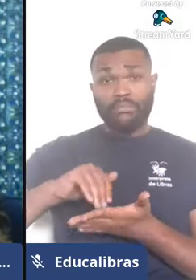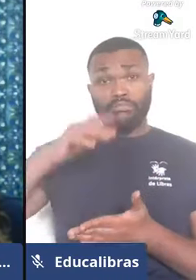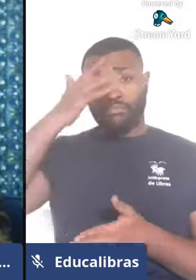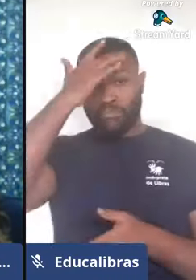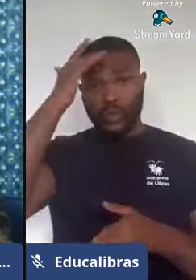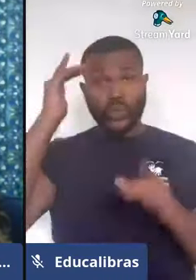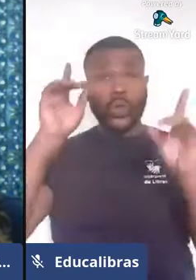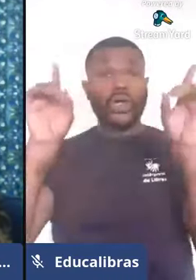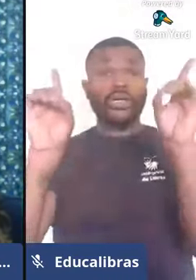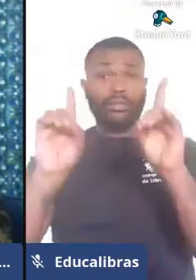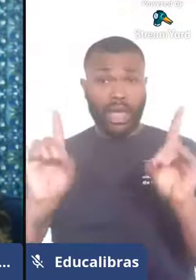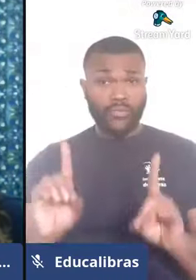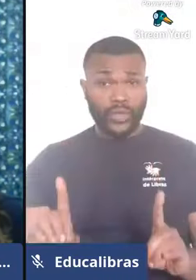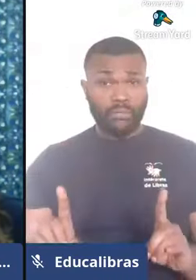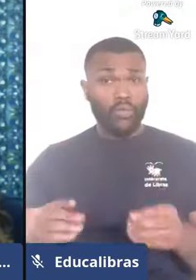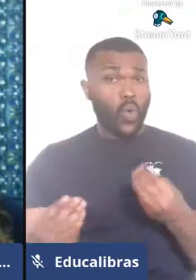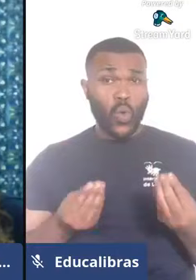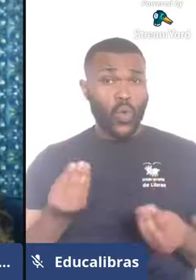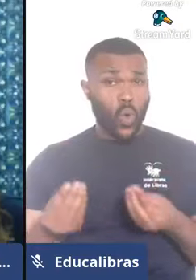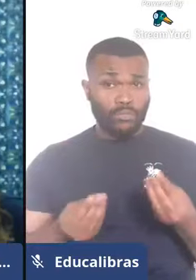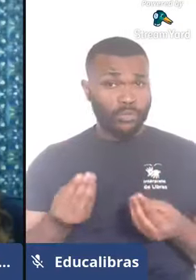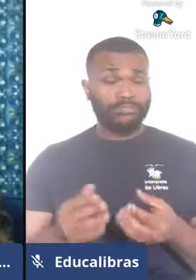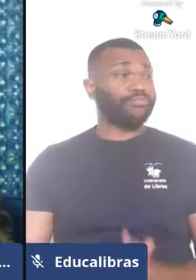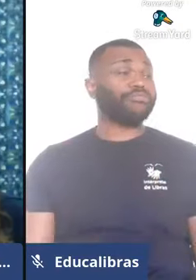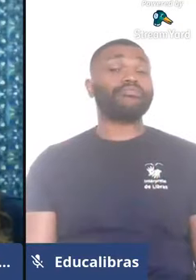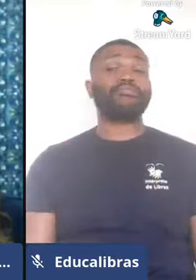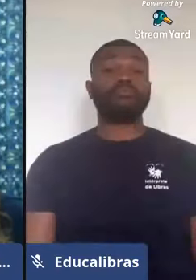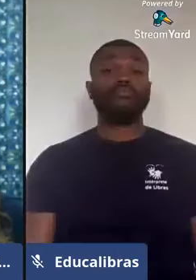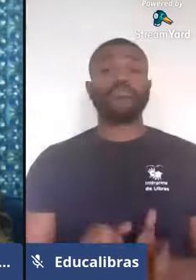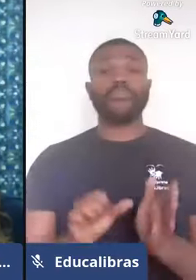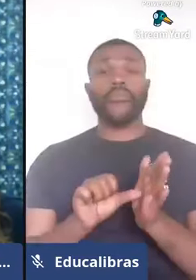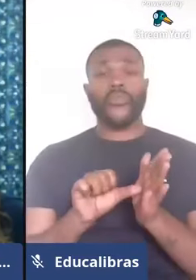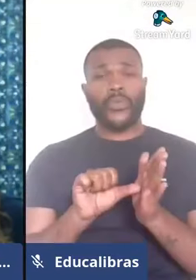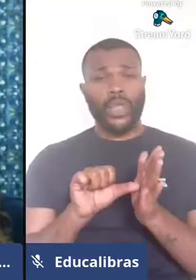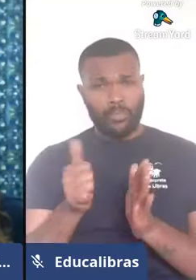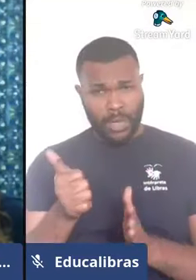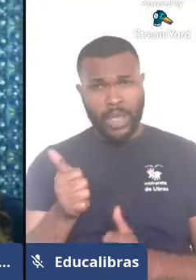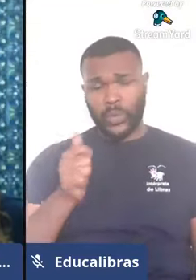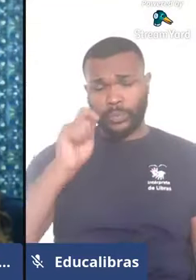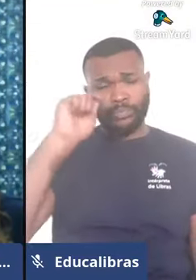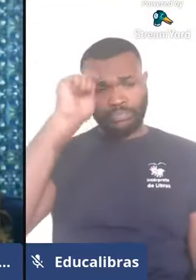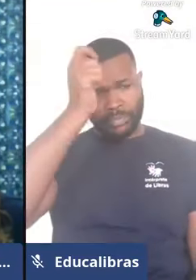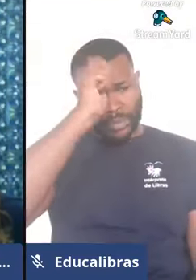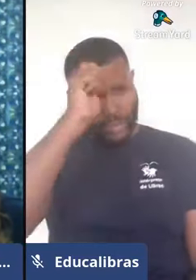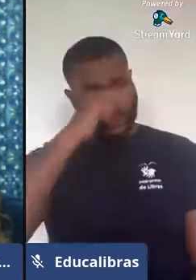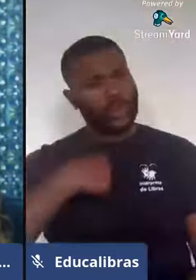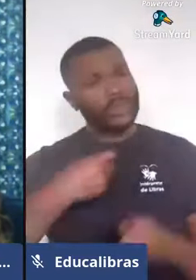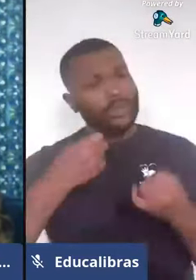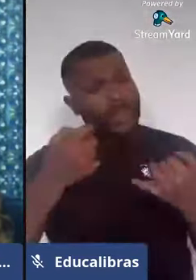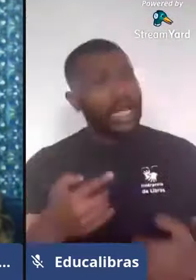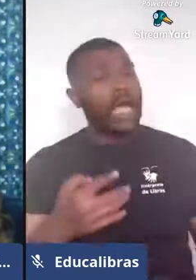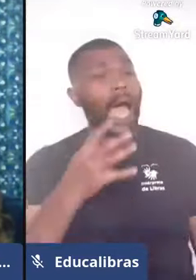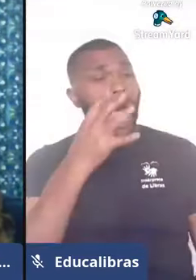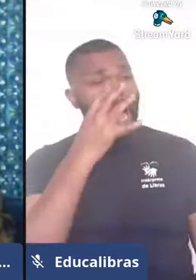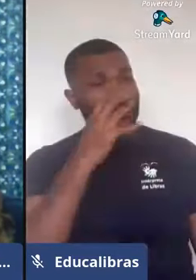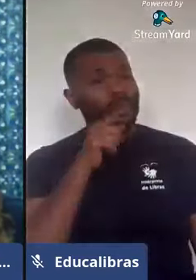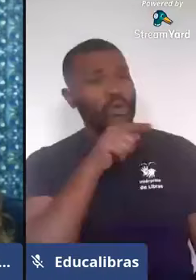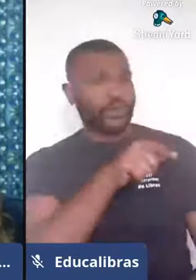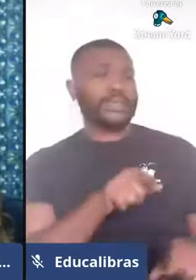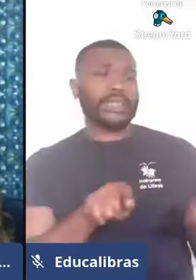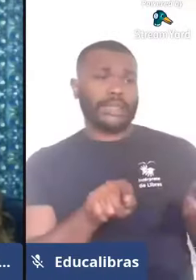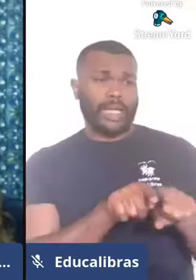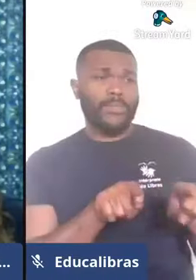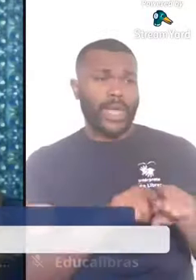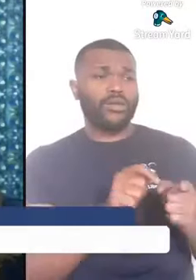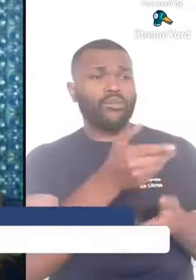Deficiência? Tá. Primeiro, eu quero falar, Cid, essa admiração ela é recíproca. Eu acho que a gente teve